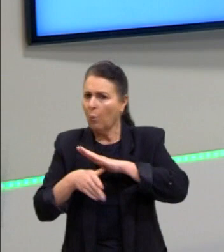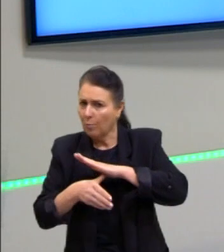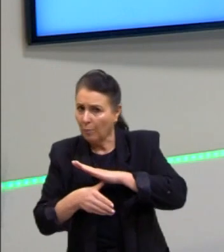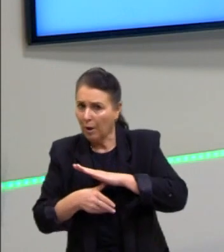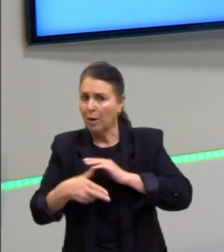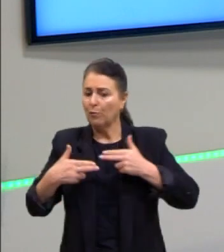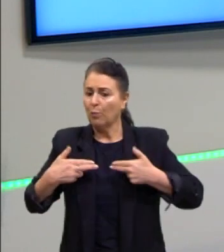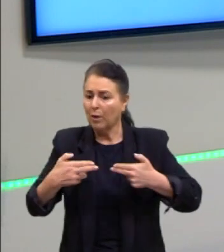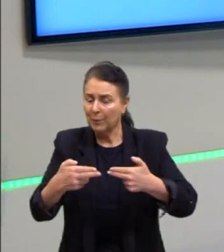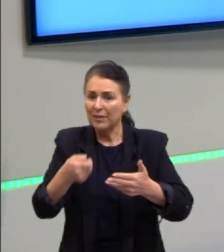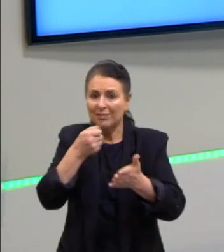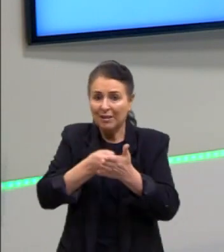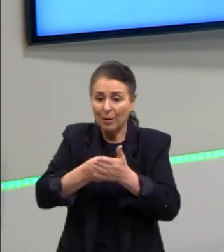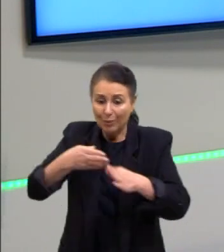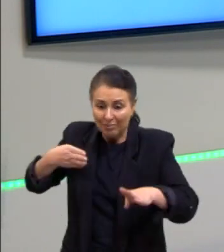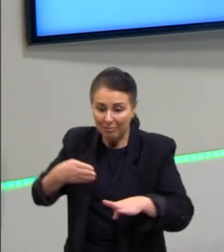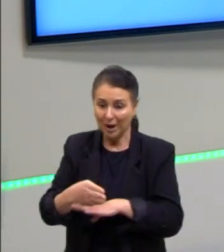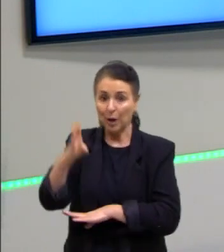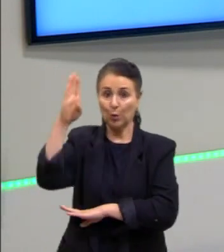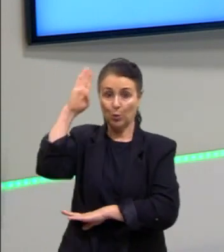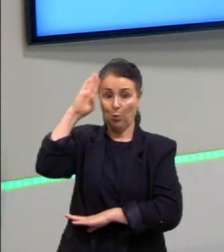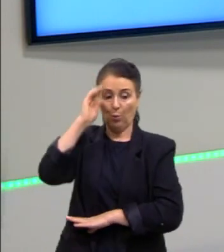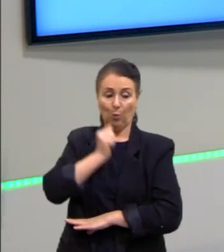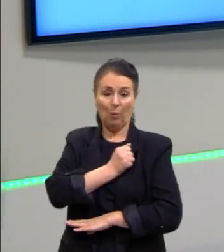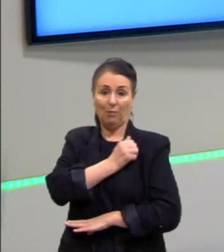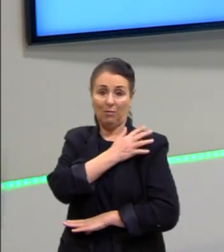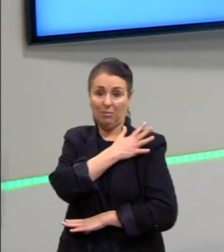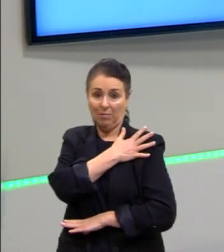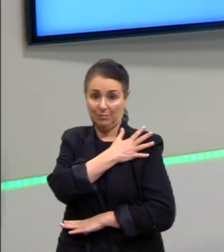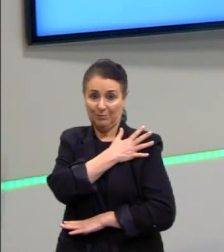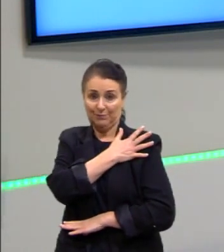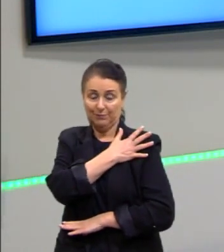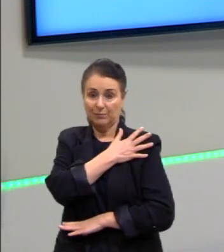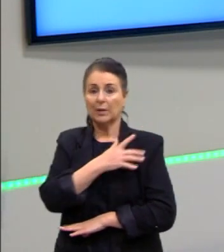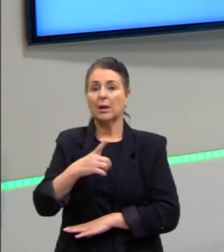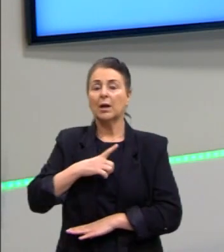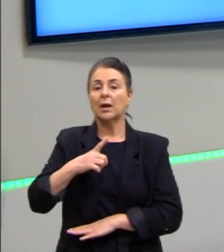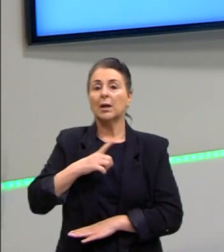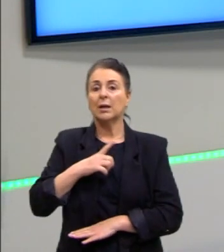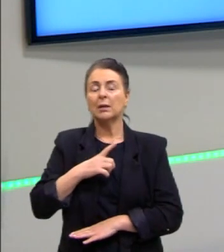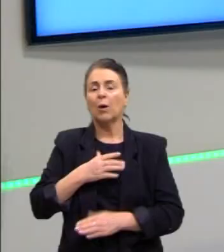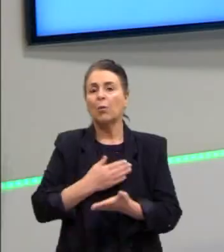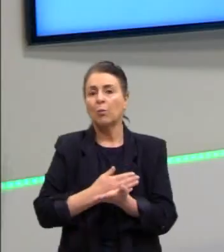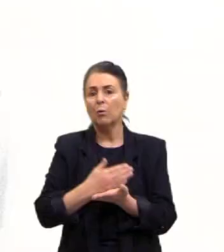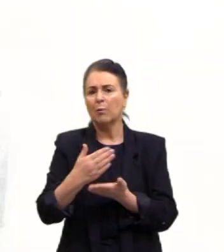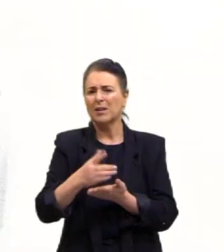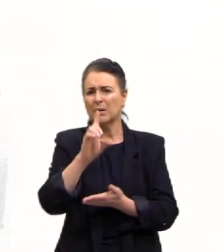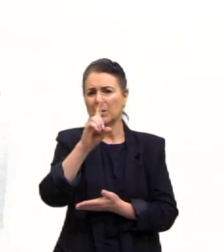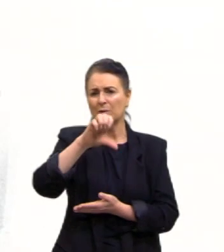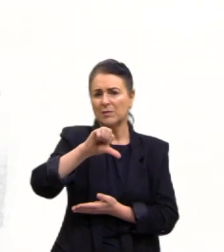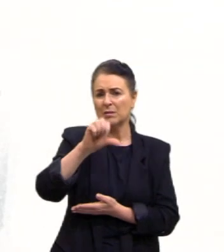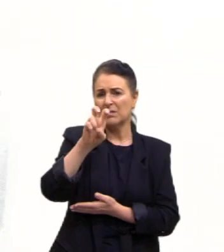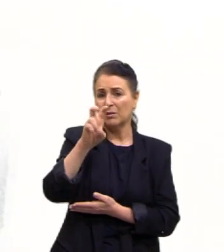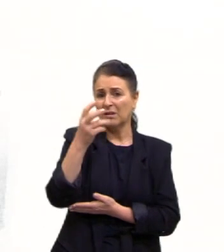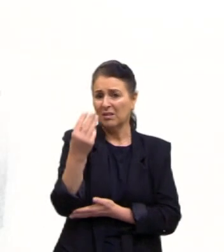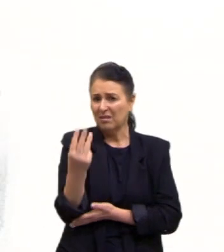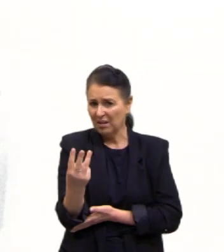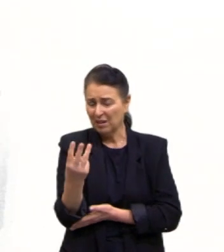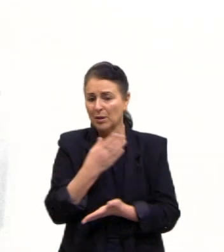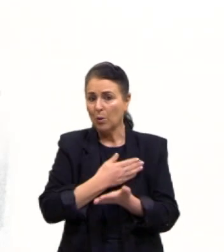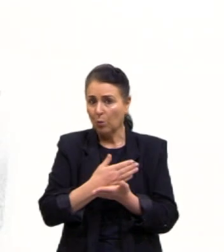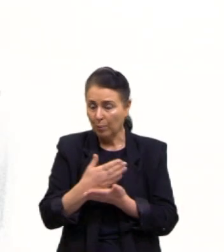tomar alguns quartéis do exército Então essa milícia começa em 1953 vai Pouco a Pouco ganhar